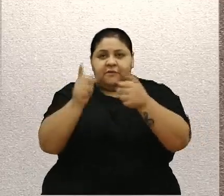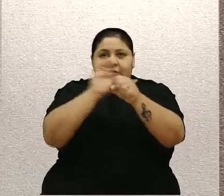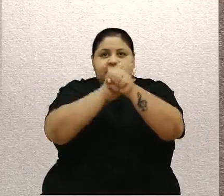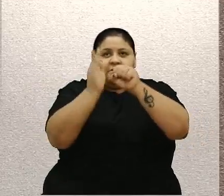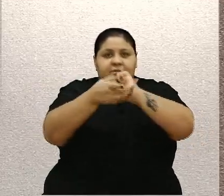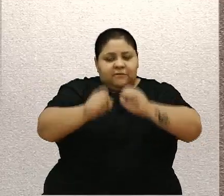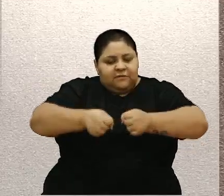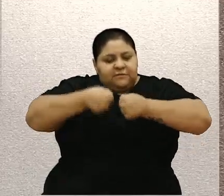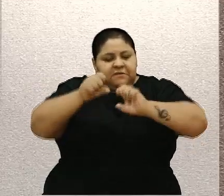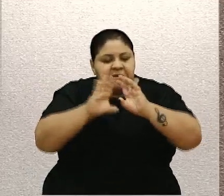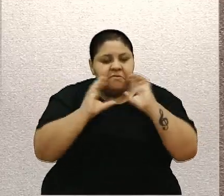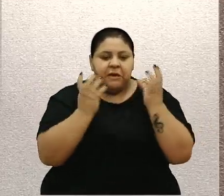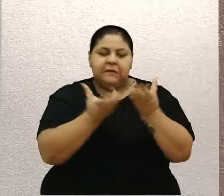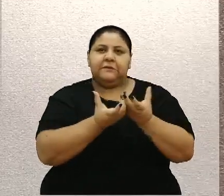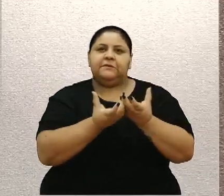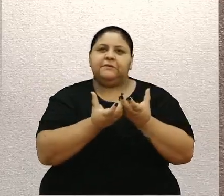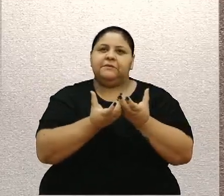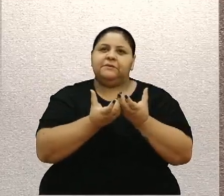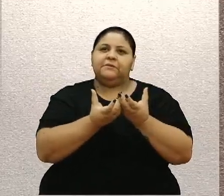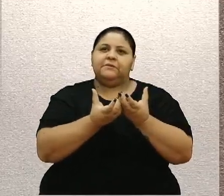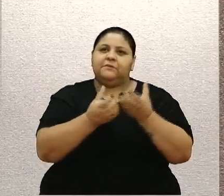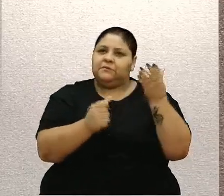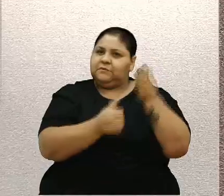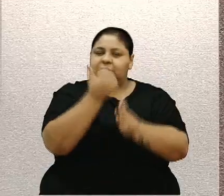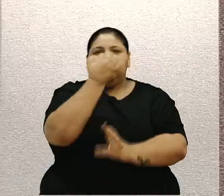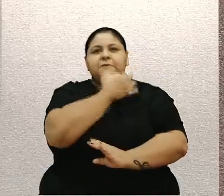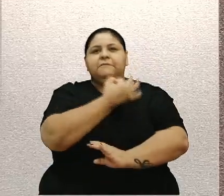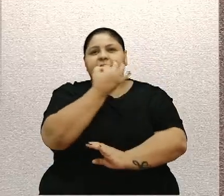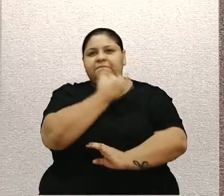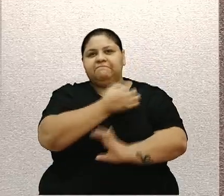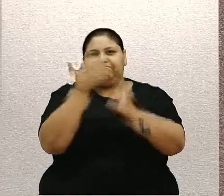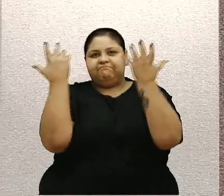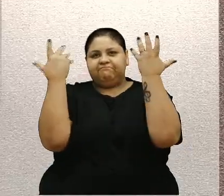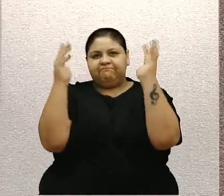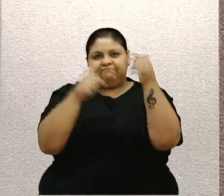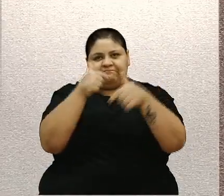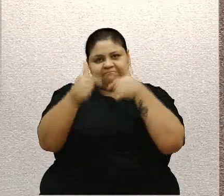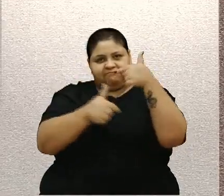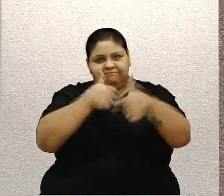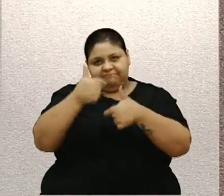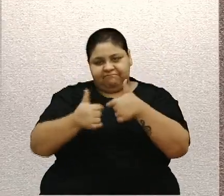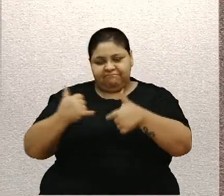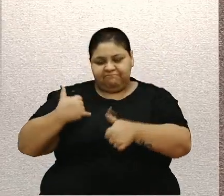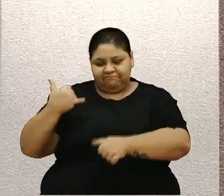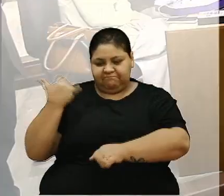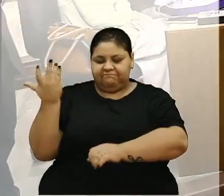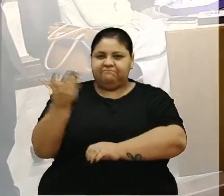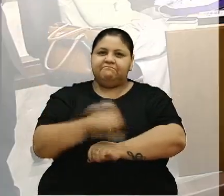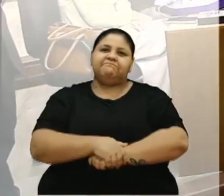a comunidade e buscando o melhor para Caxias do Sul. Parabéns pelo teu trabalho e pelo teu aniversário.